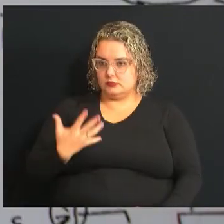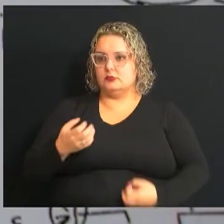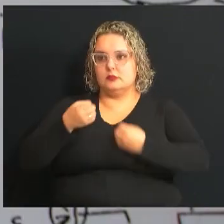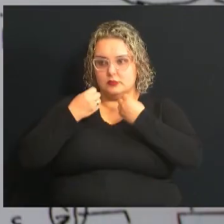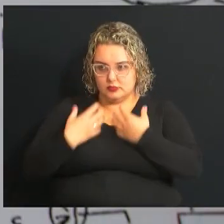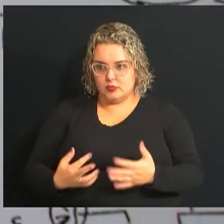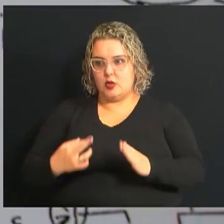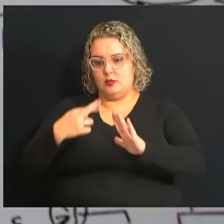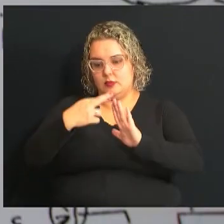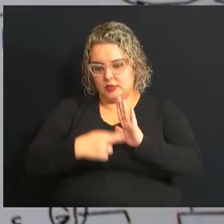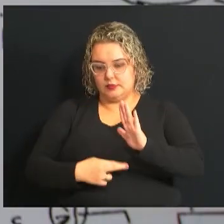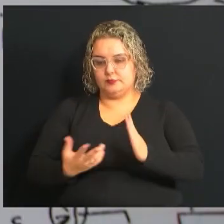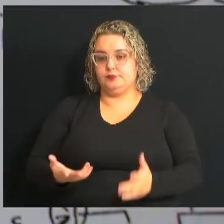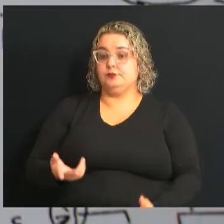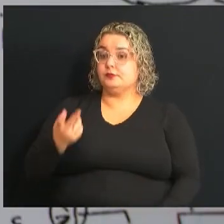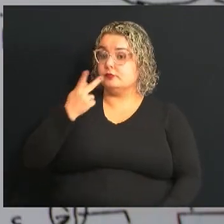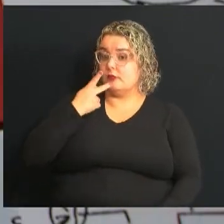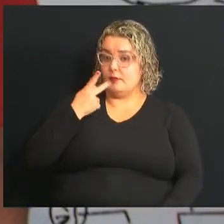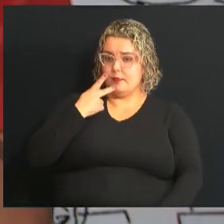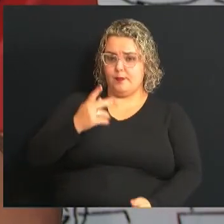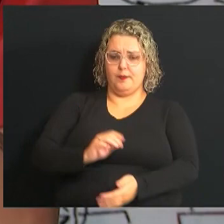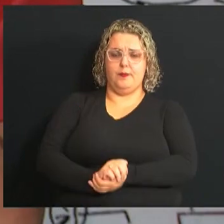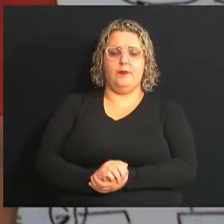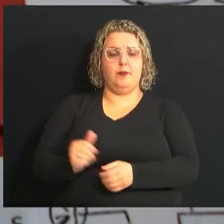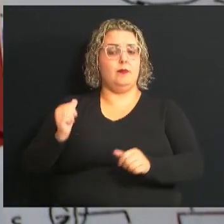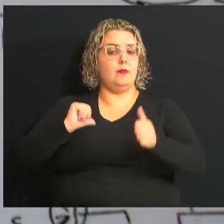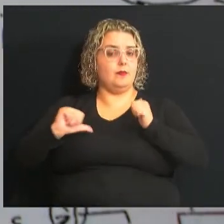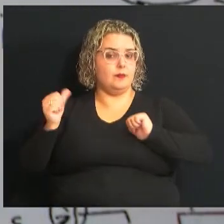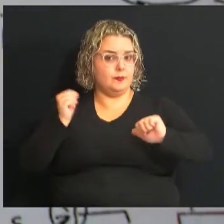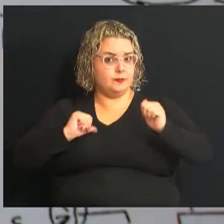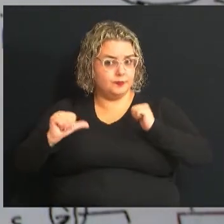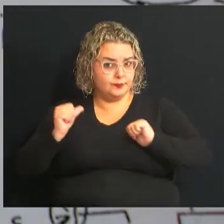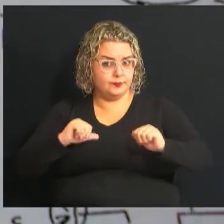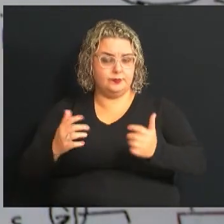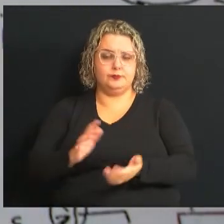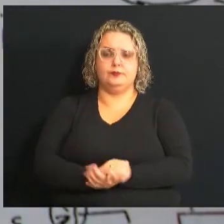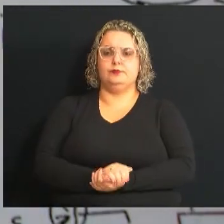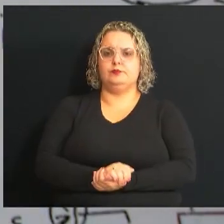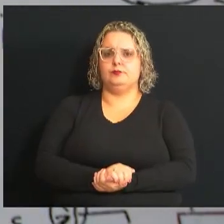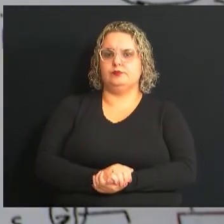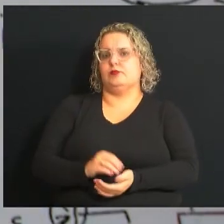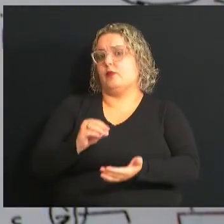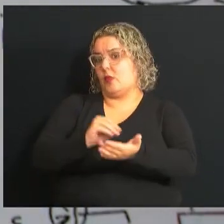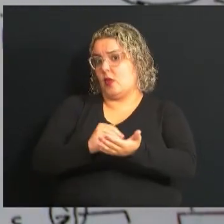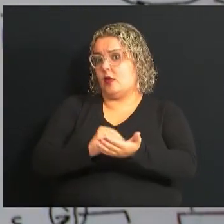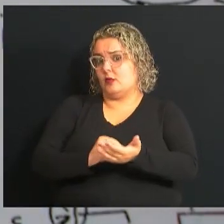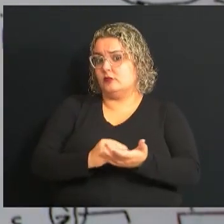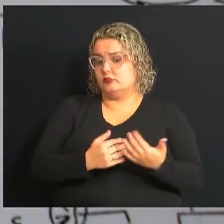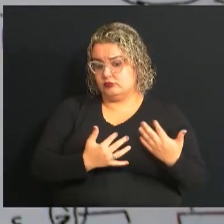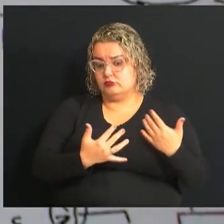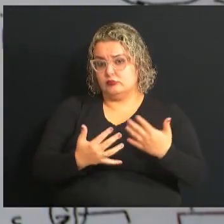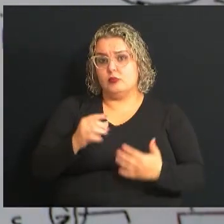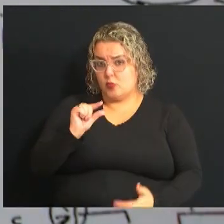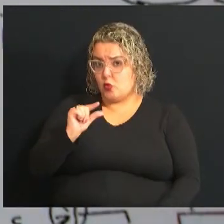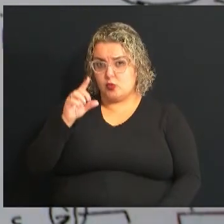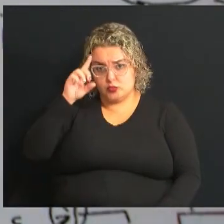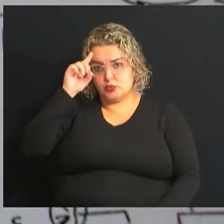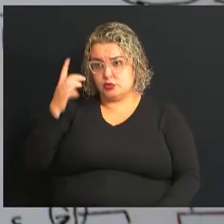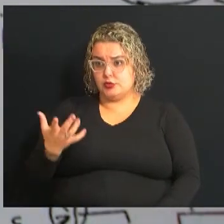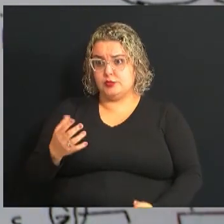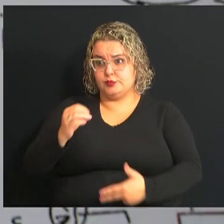redação. Falando aí dessa ansiedade, faltam poucos dias, principalmente para o Enem,